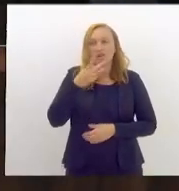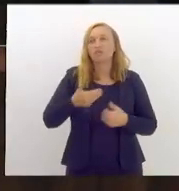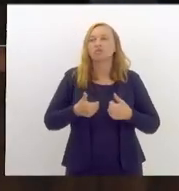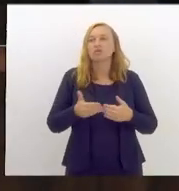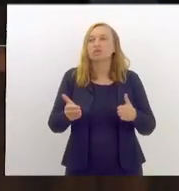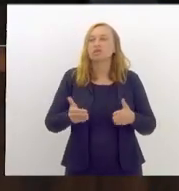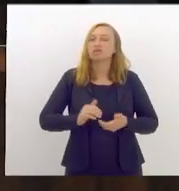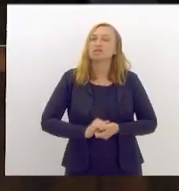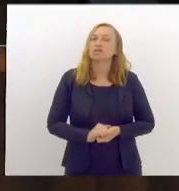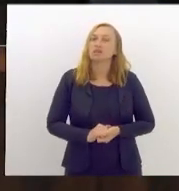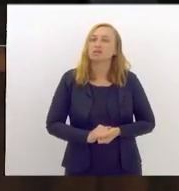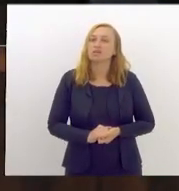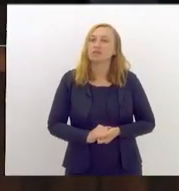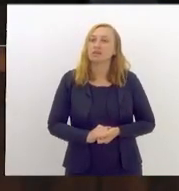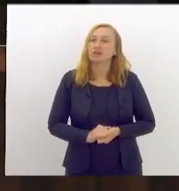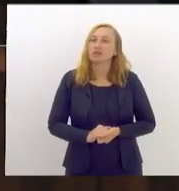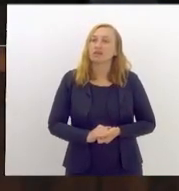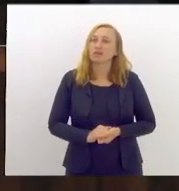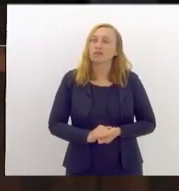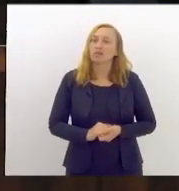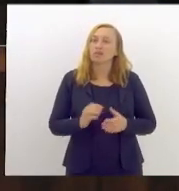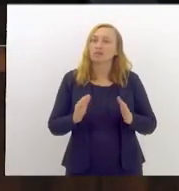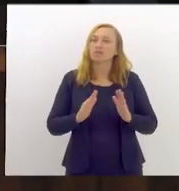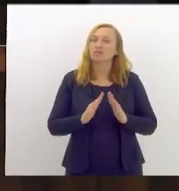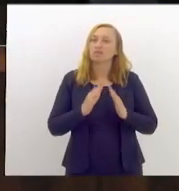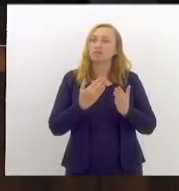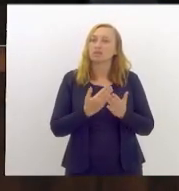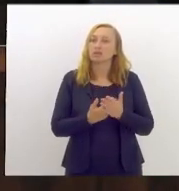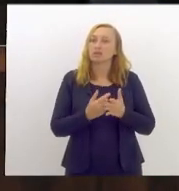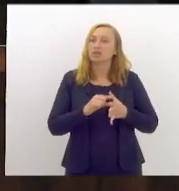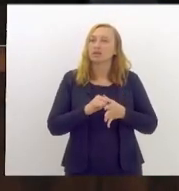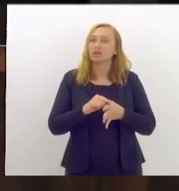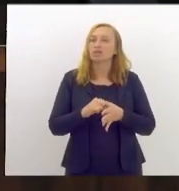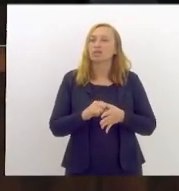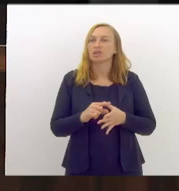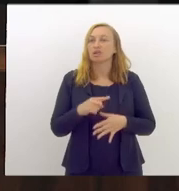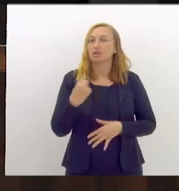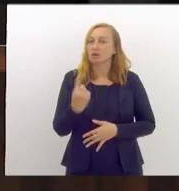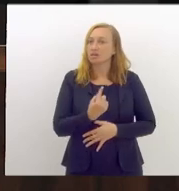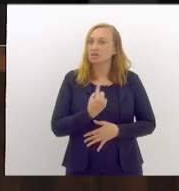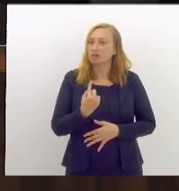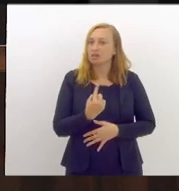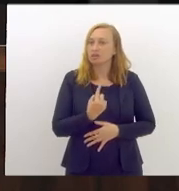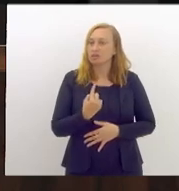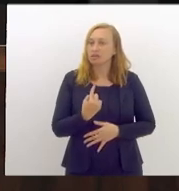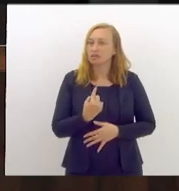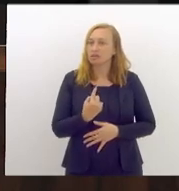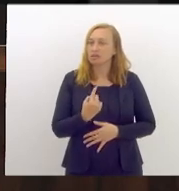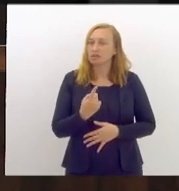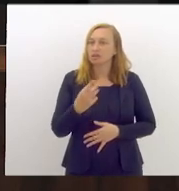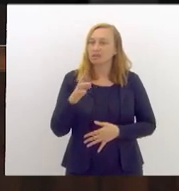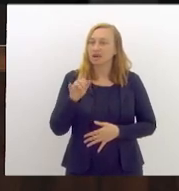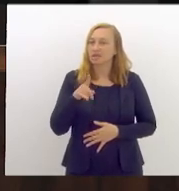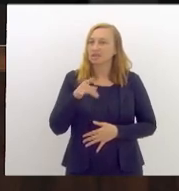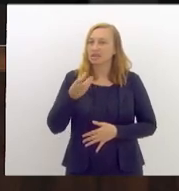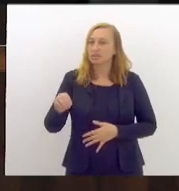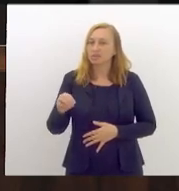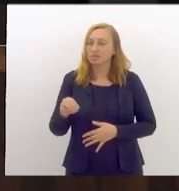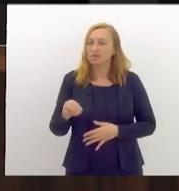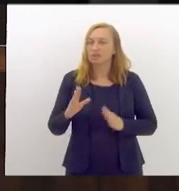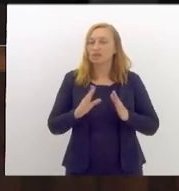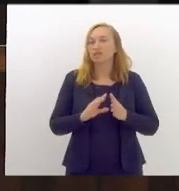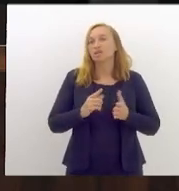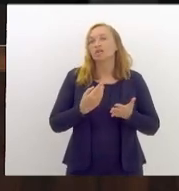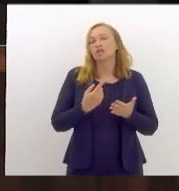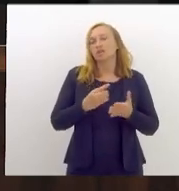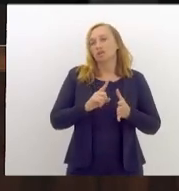é da do colégio de líderes e nós radicalizamos o Colégio de líder todos